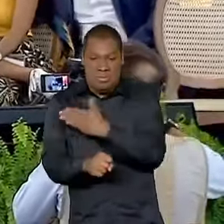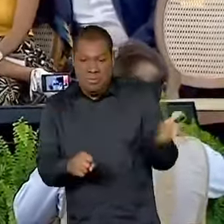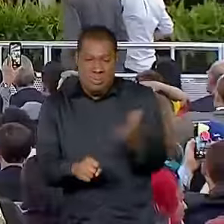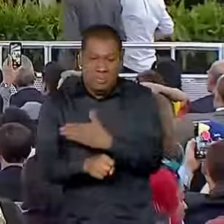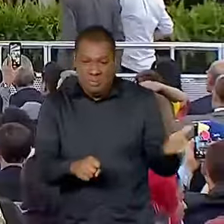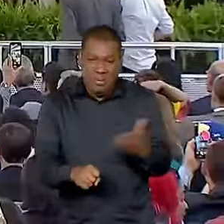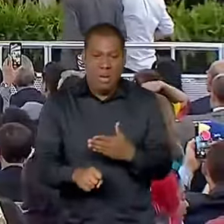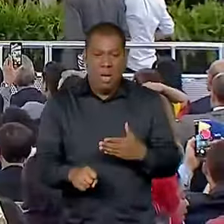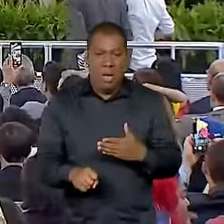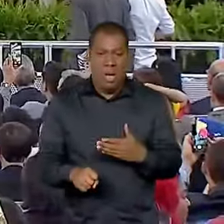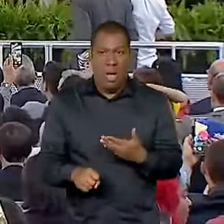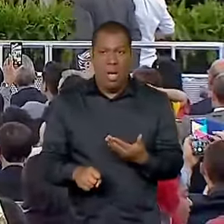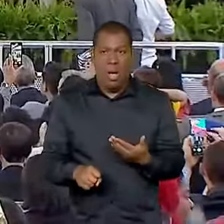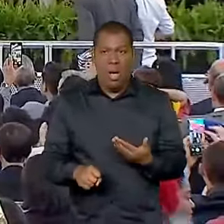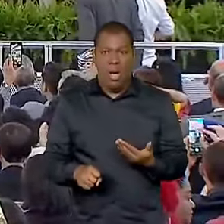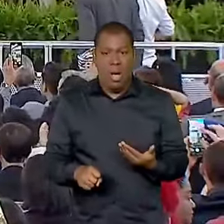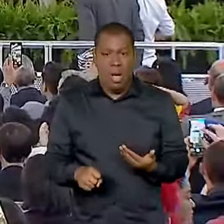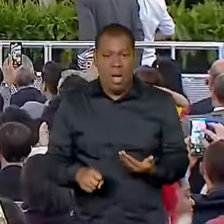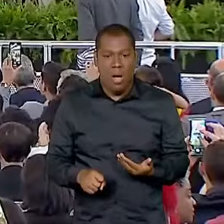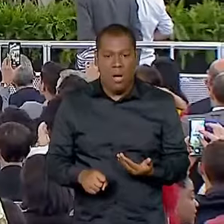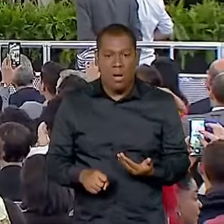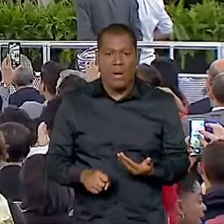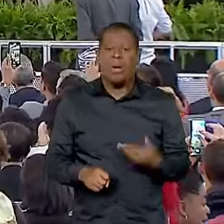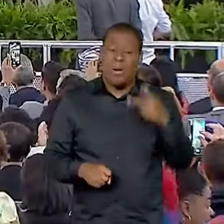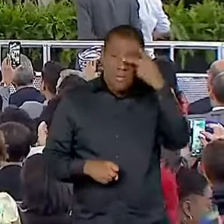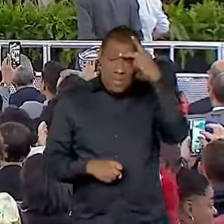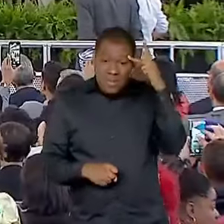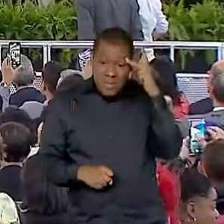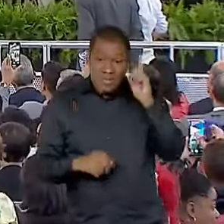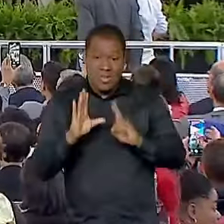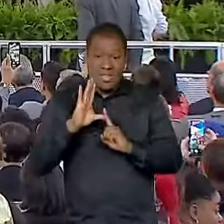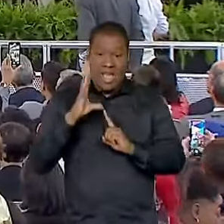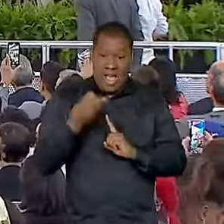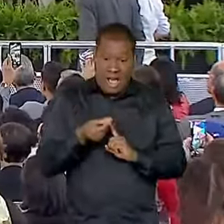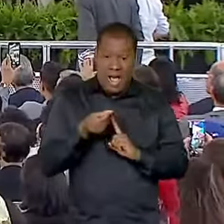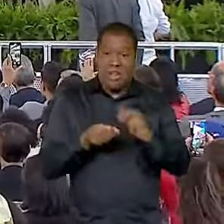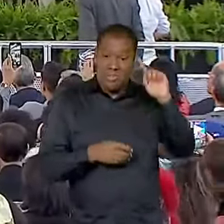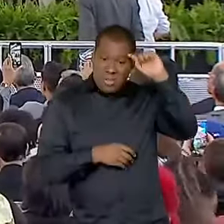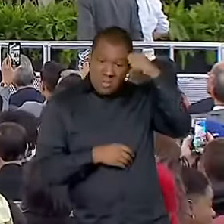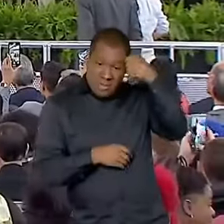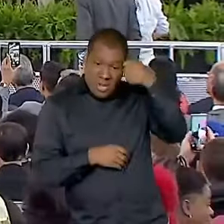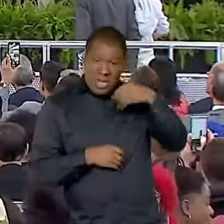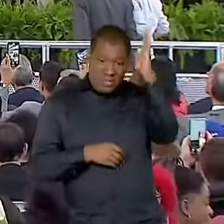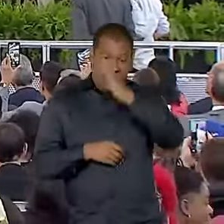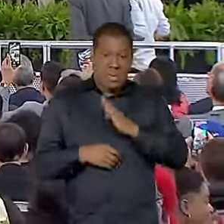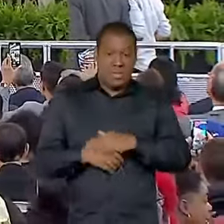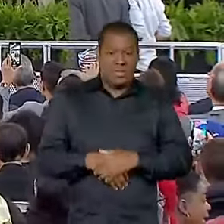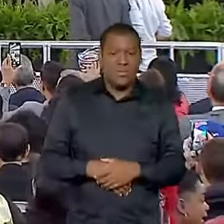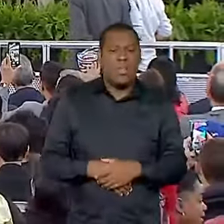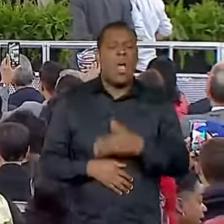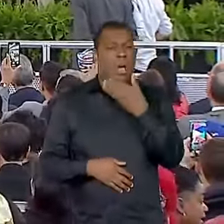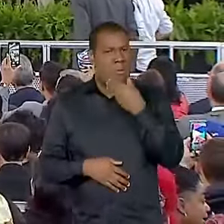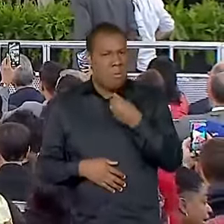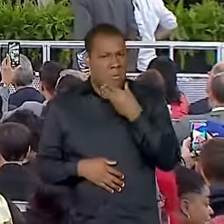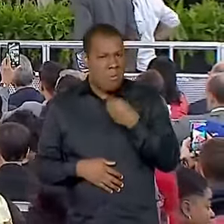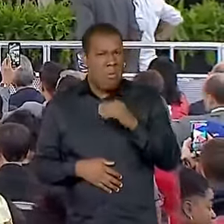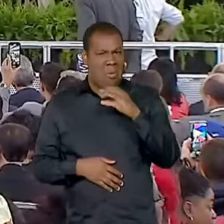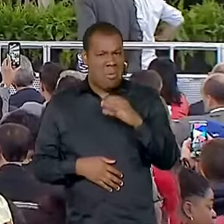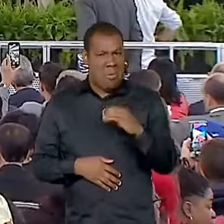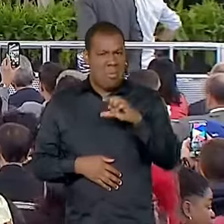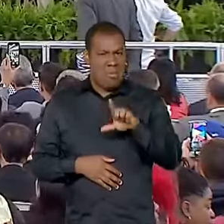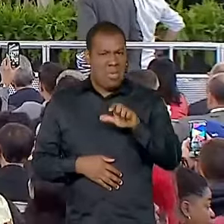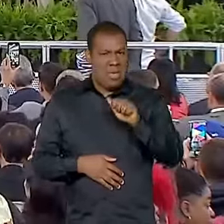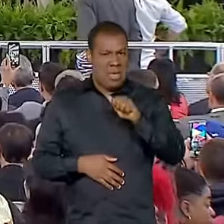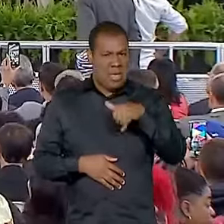levados. A exemplo de tantos artistas negros do Brasil, Cleito transformou a